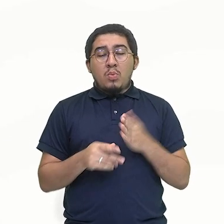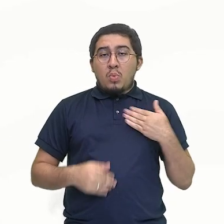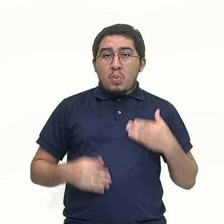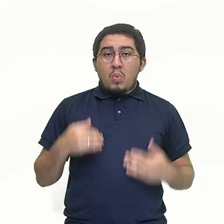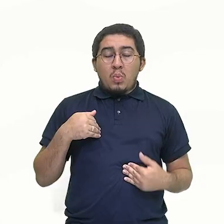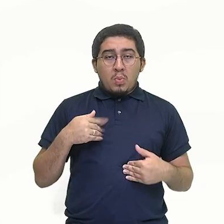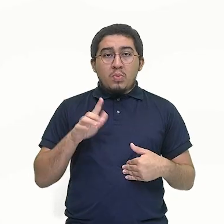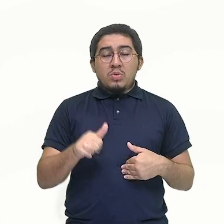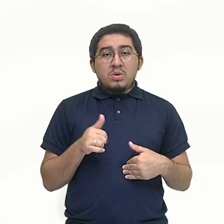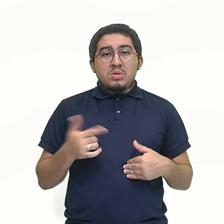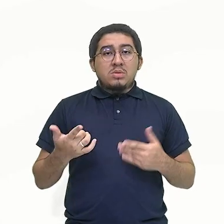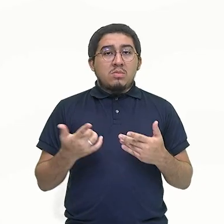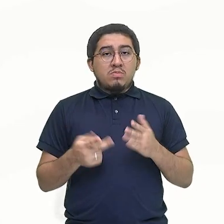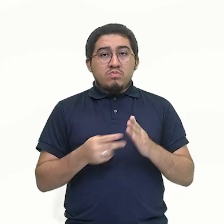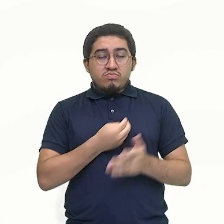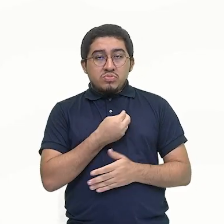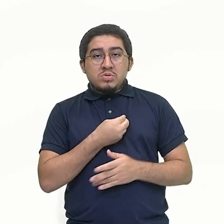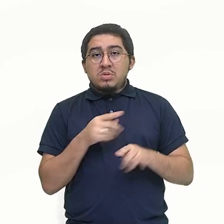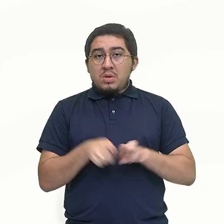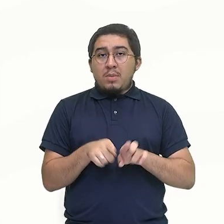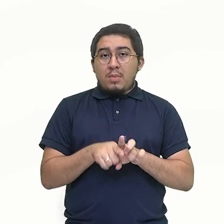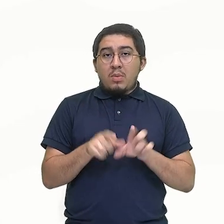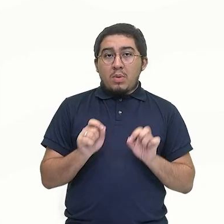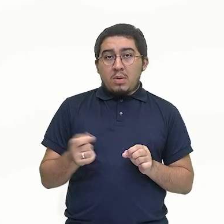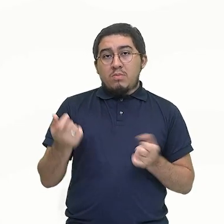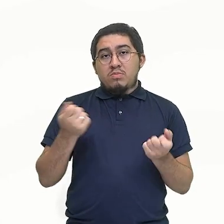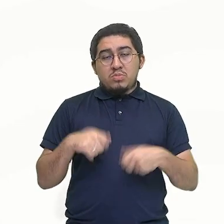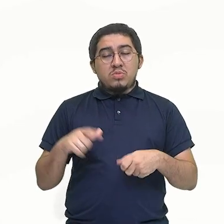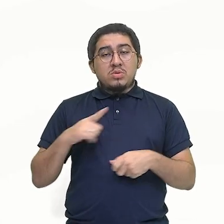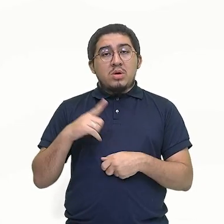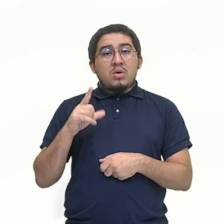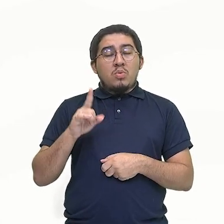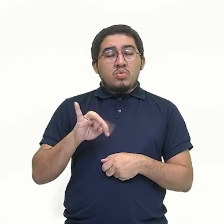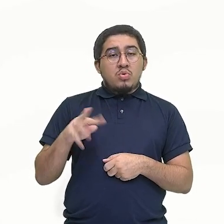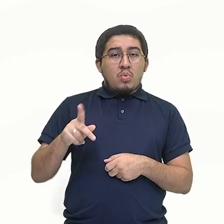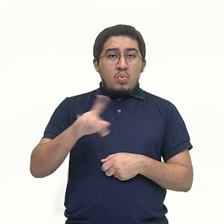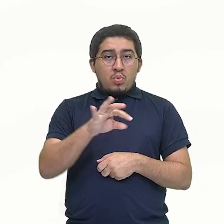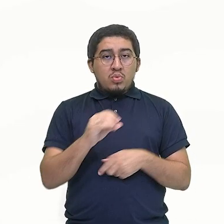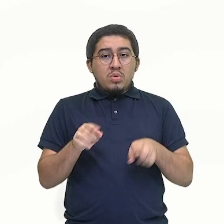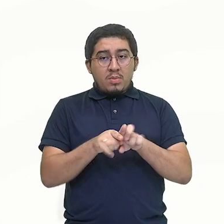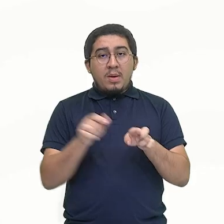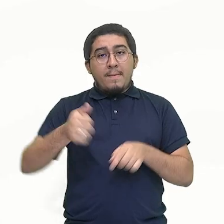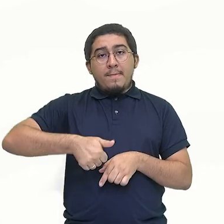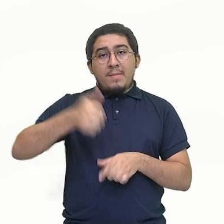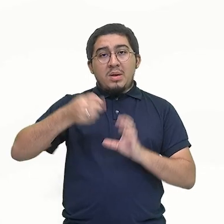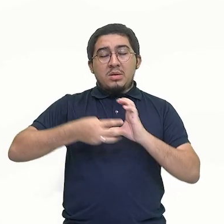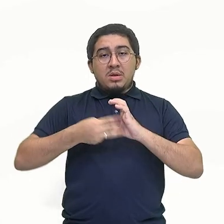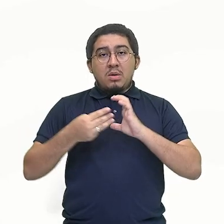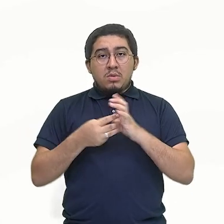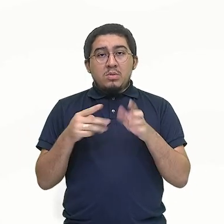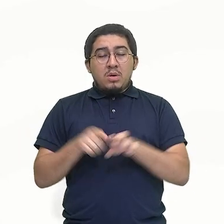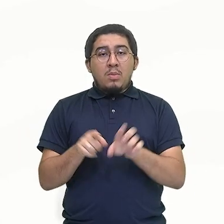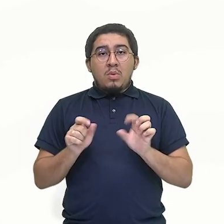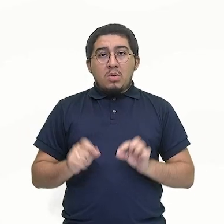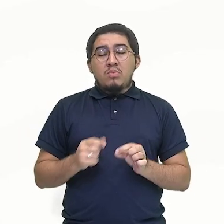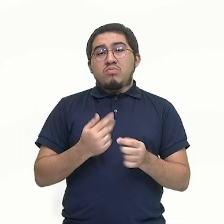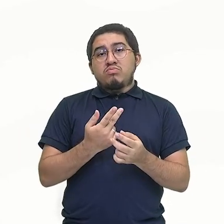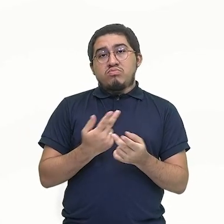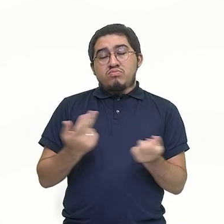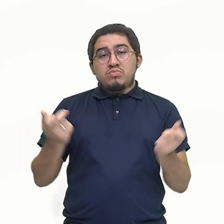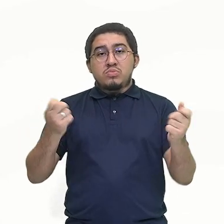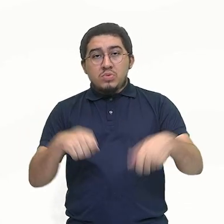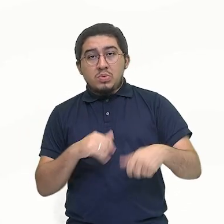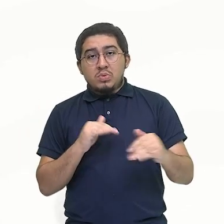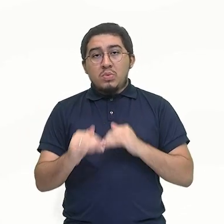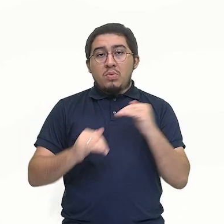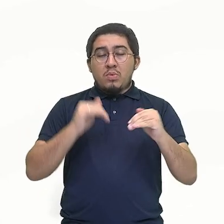corpo daquele organismo em desenvolvimento, a partir do zigoto, as primeiras células embrionárias, como também vai se desenvolver